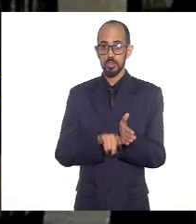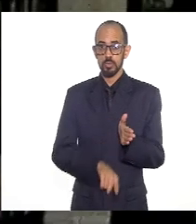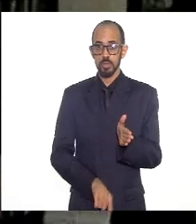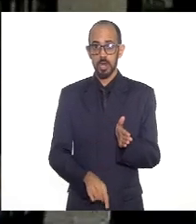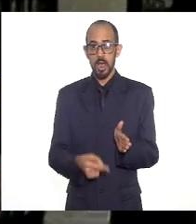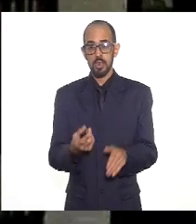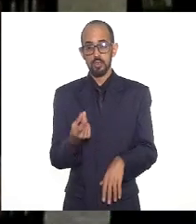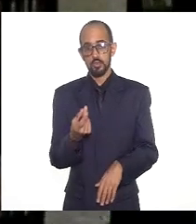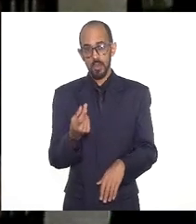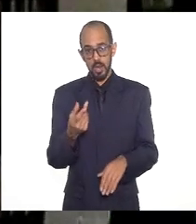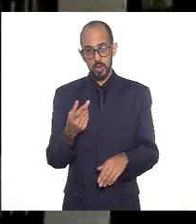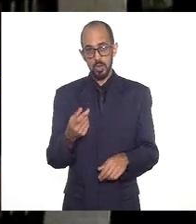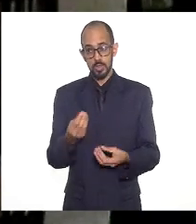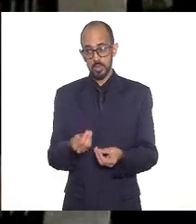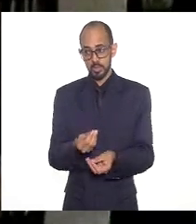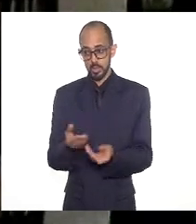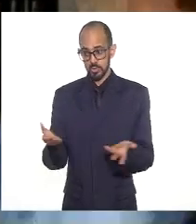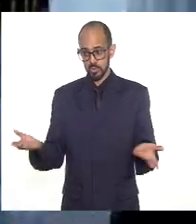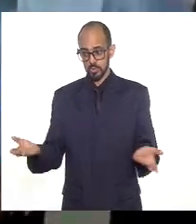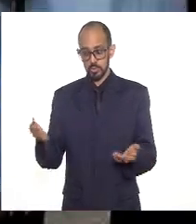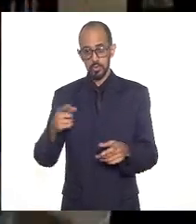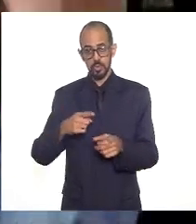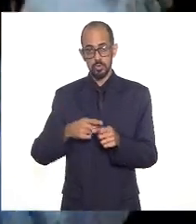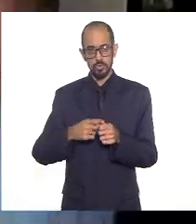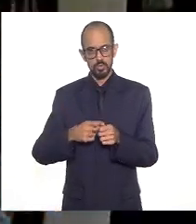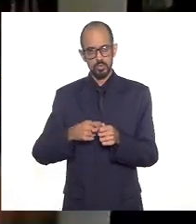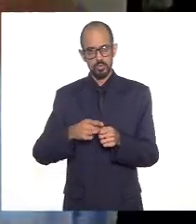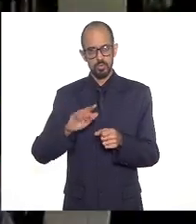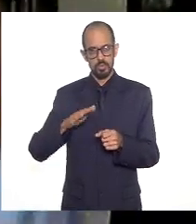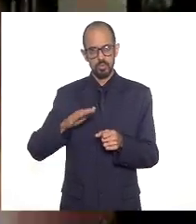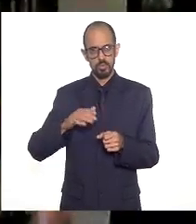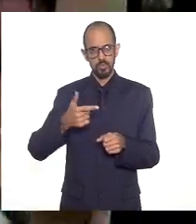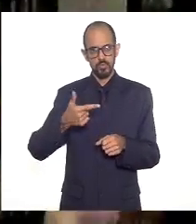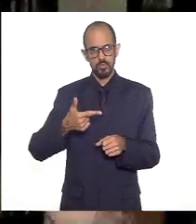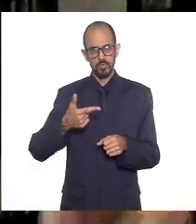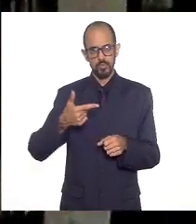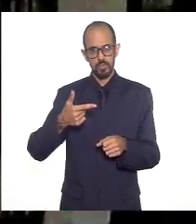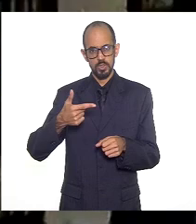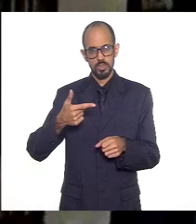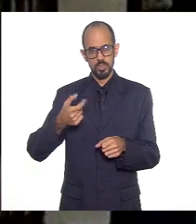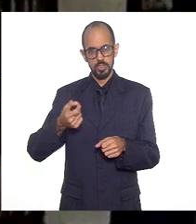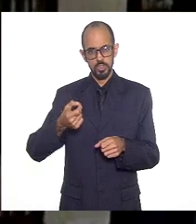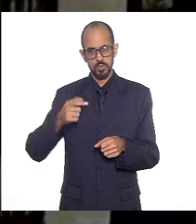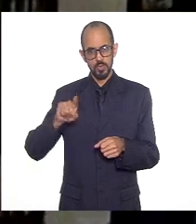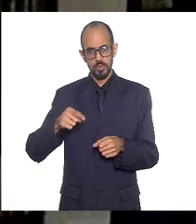é passado aos municípios na ordem de 20,7 bilhões.